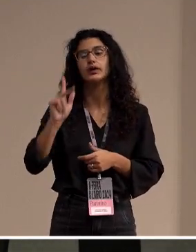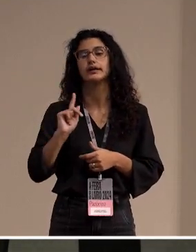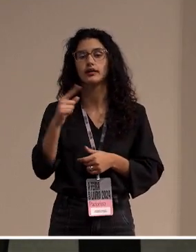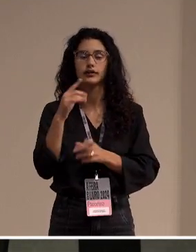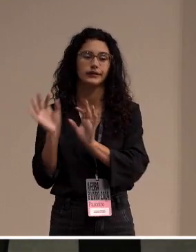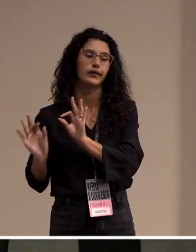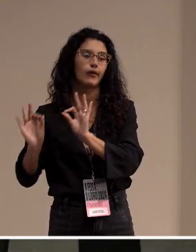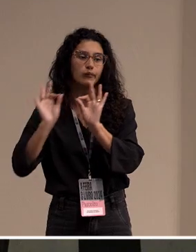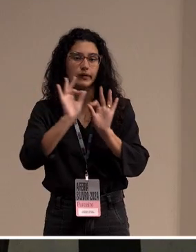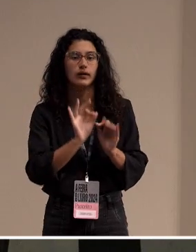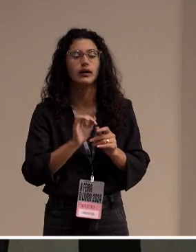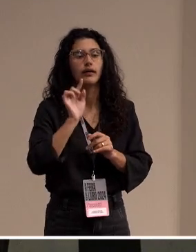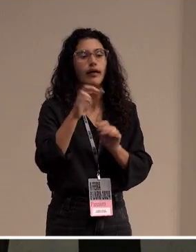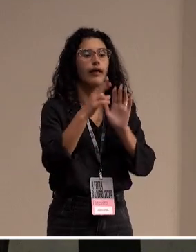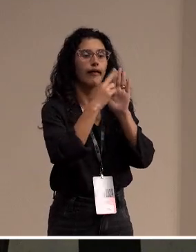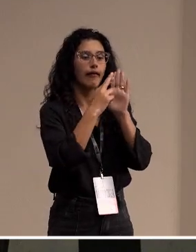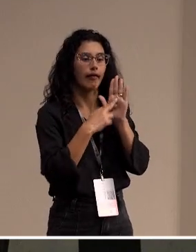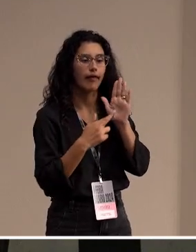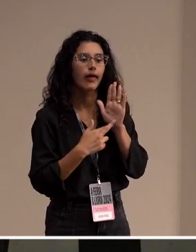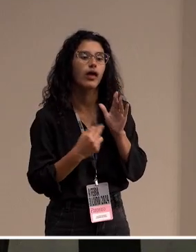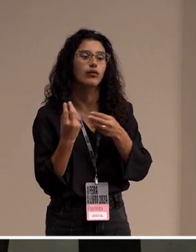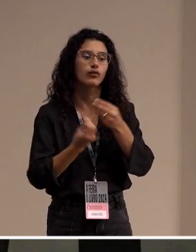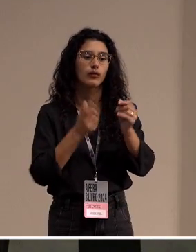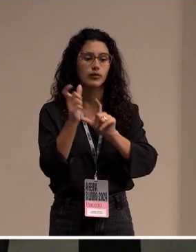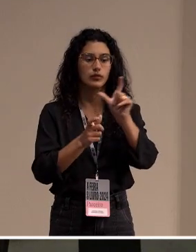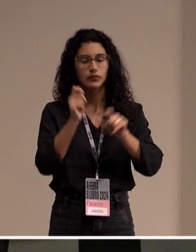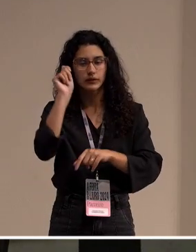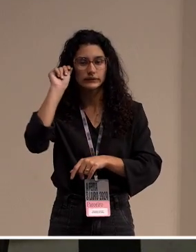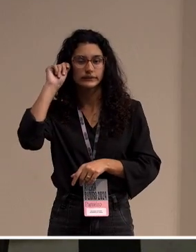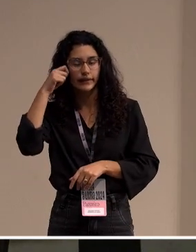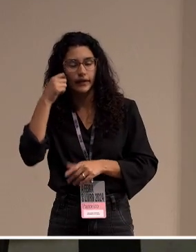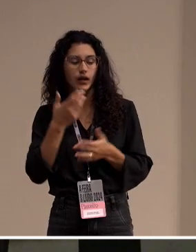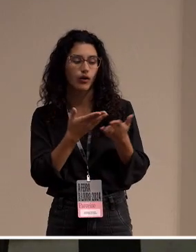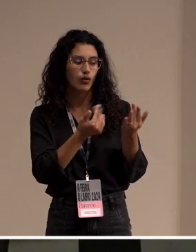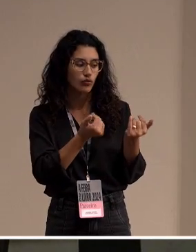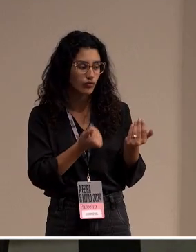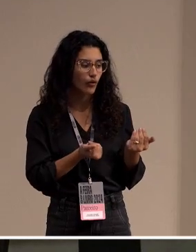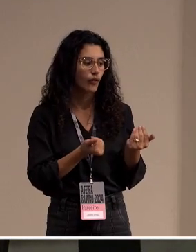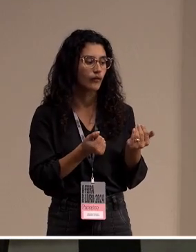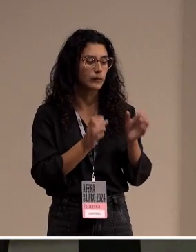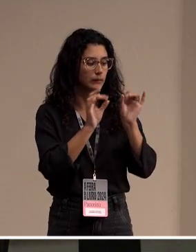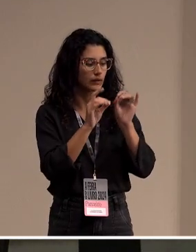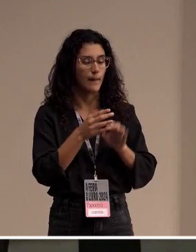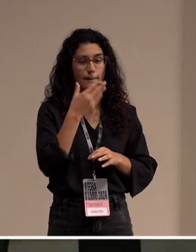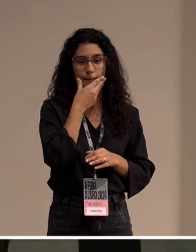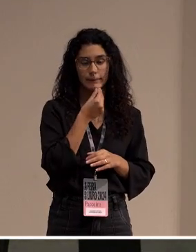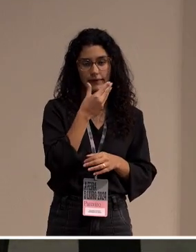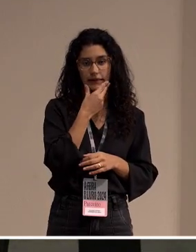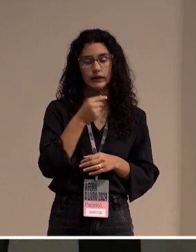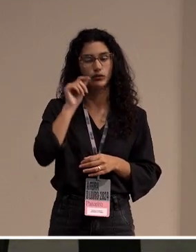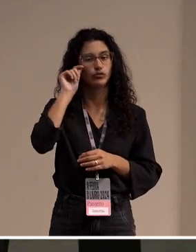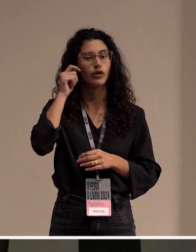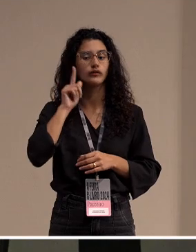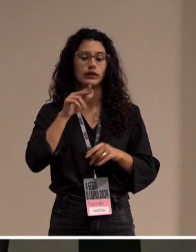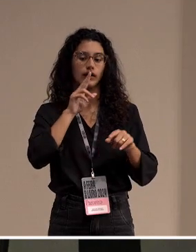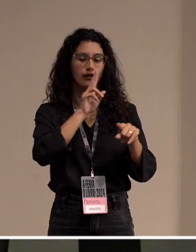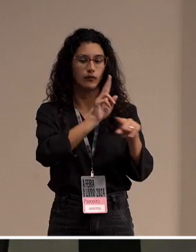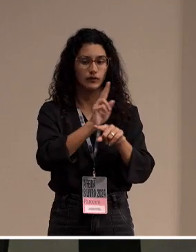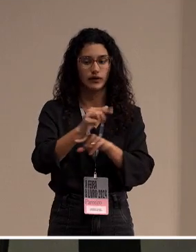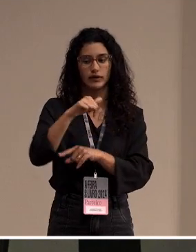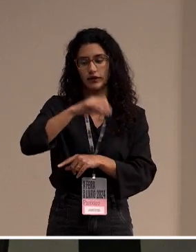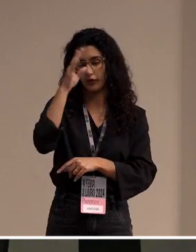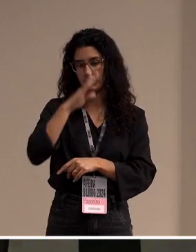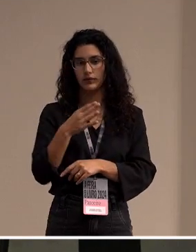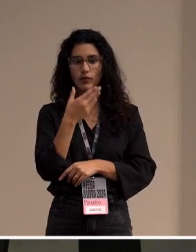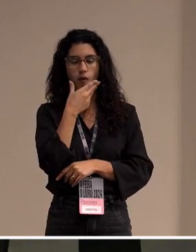gente acompanha, né? Essa é a regra de como as pessoas negras, né, os jovens negros, em especial meninos negros, são tratados aqui no